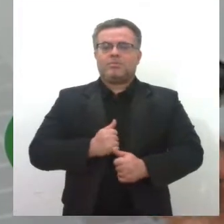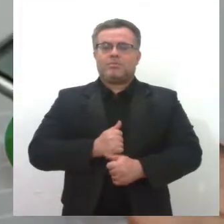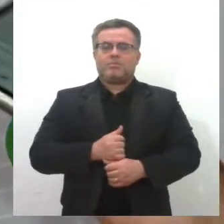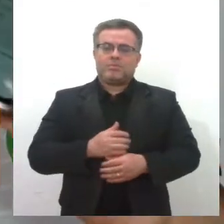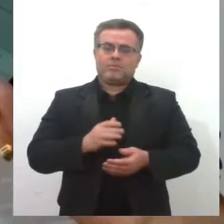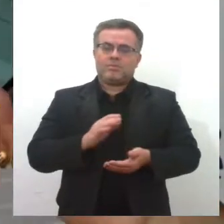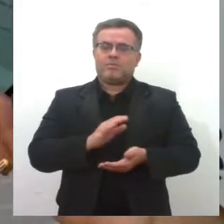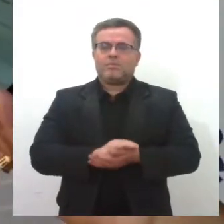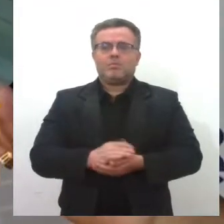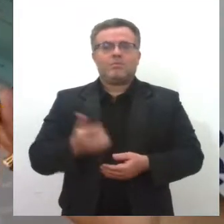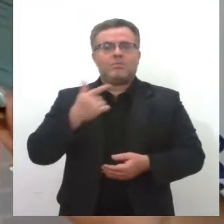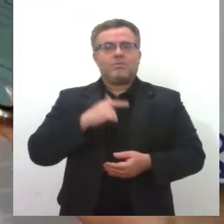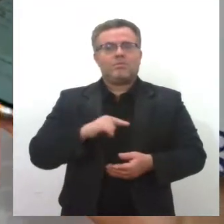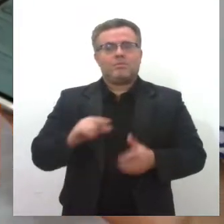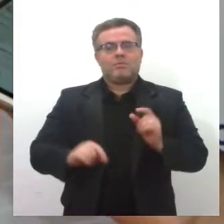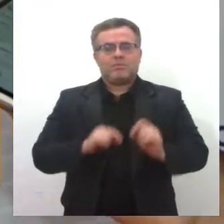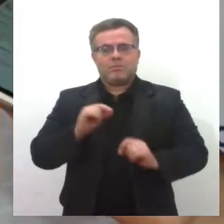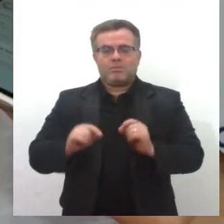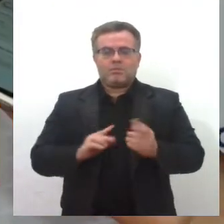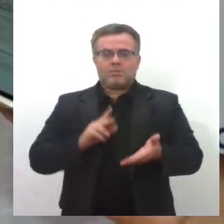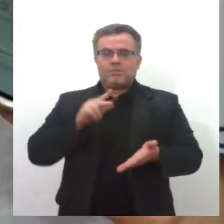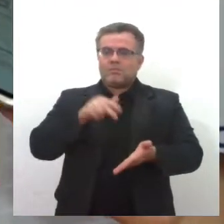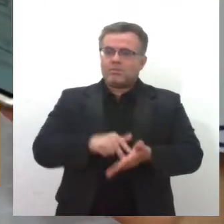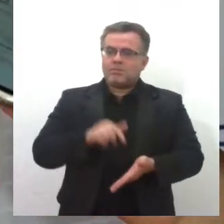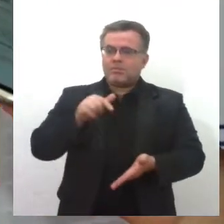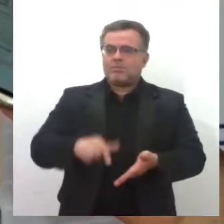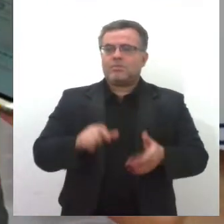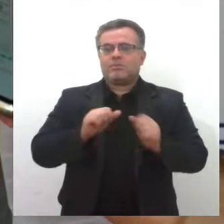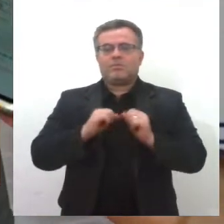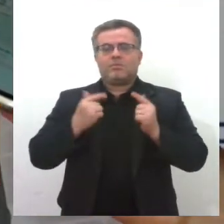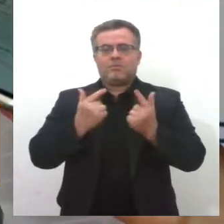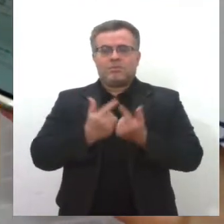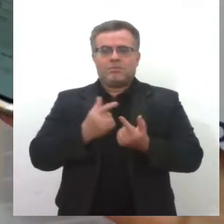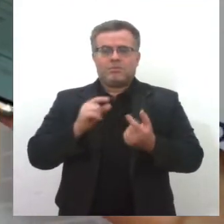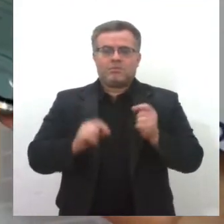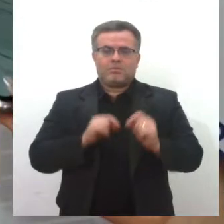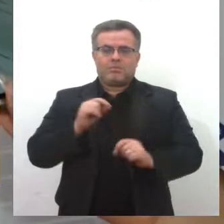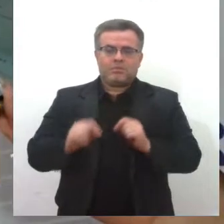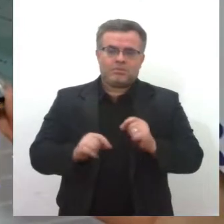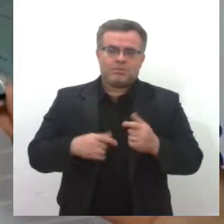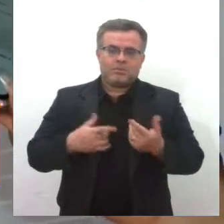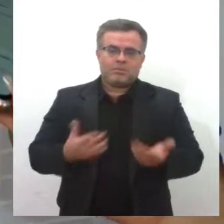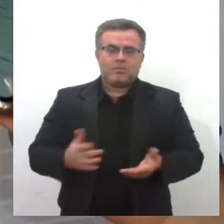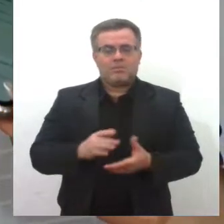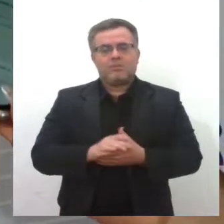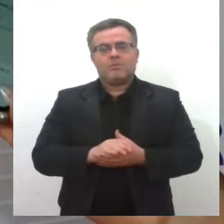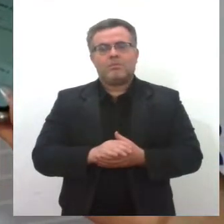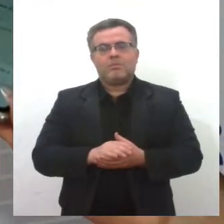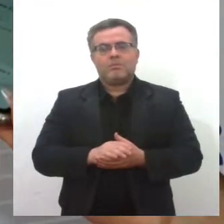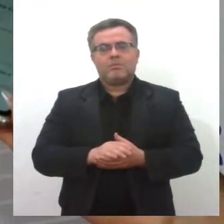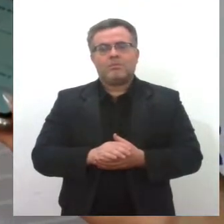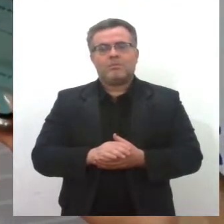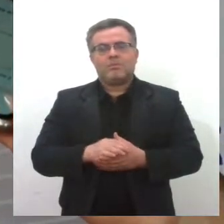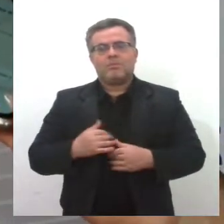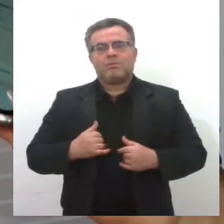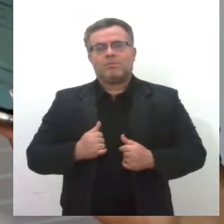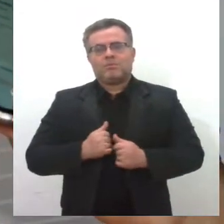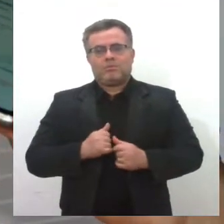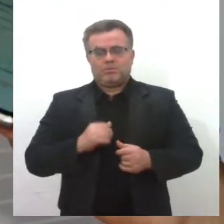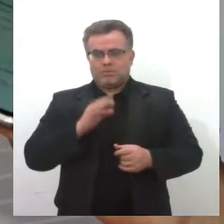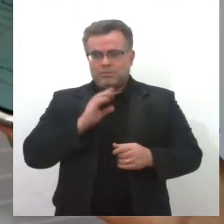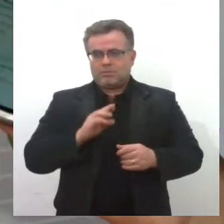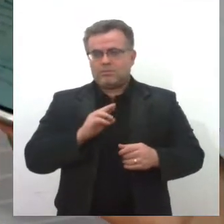Então, mais uma vez, viemos trazer para a Casa do Povo, que é a Assembleia Legislativa, os resultados